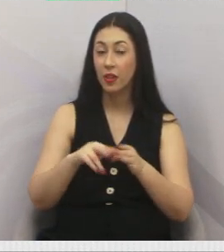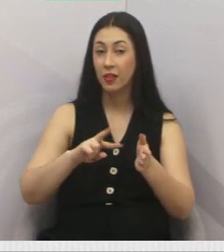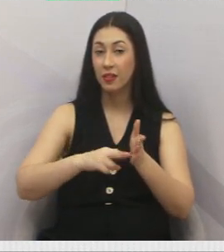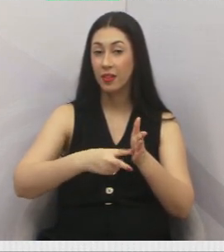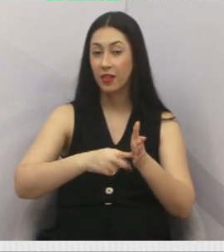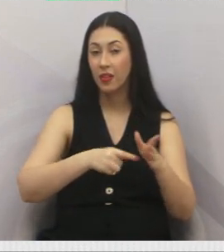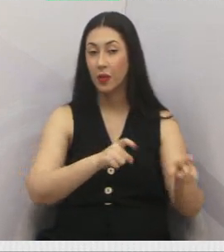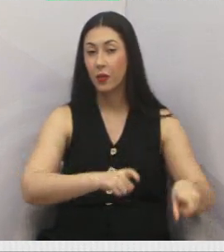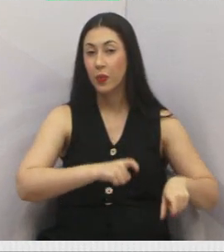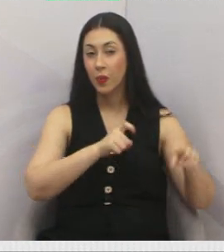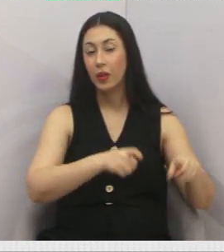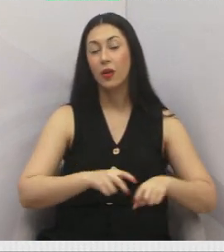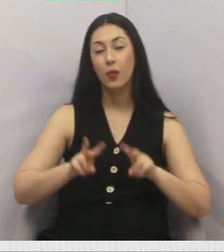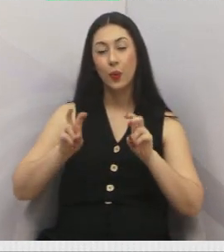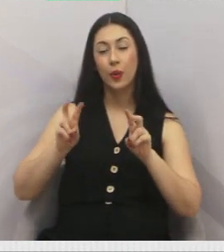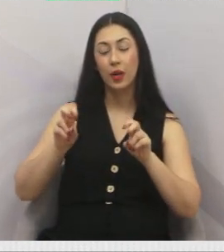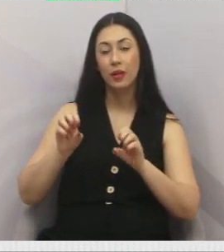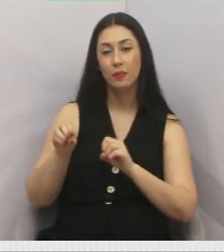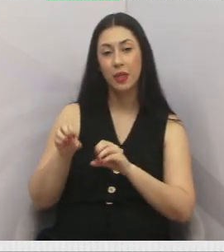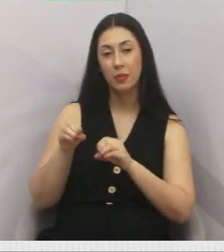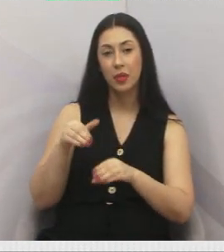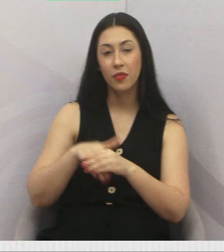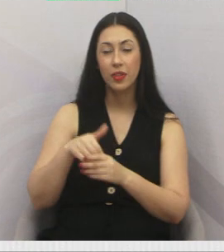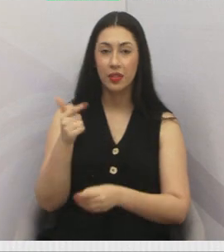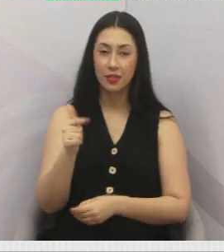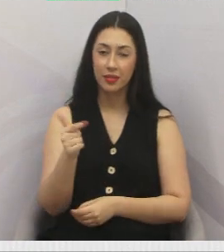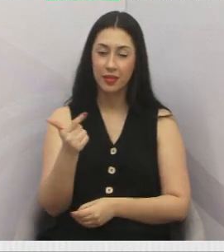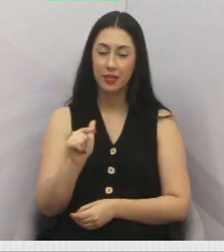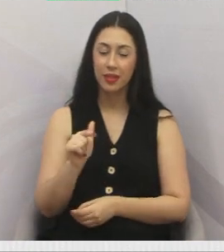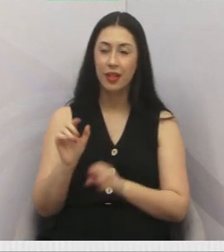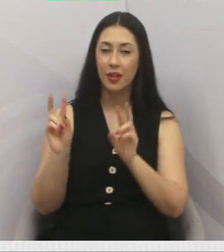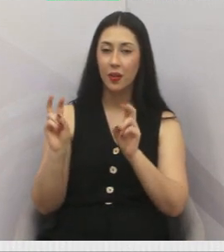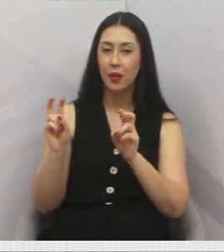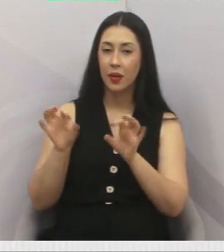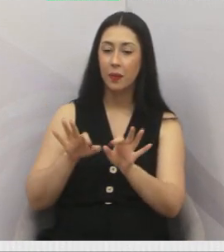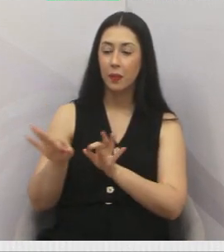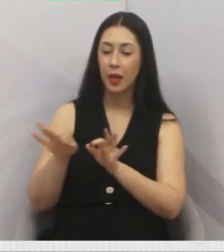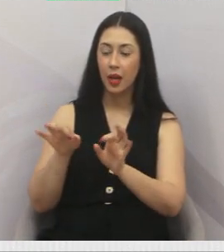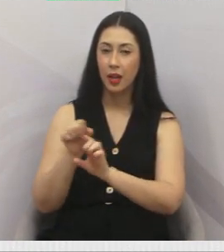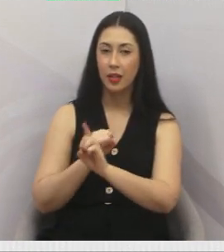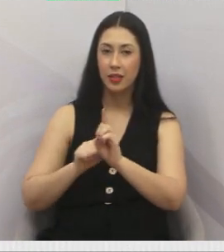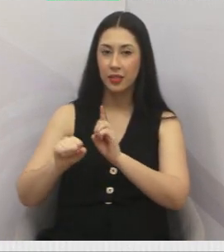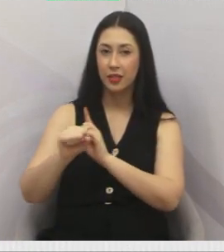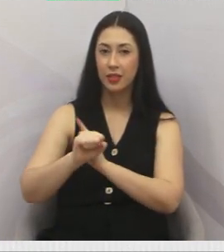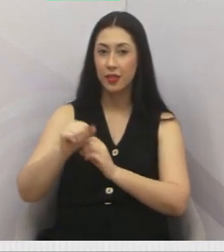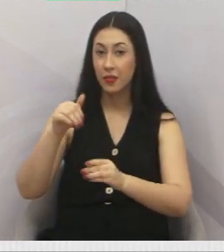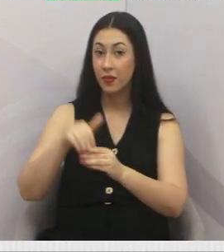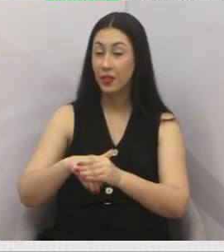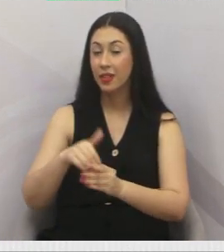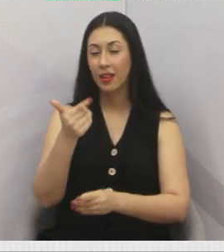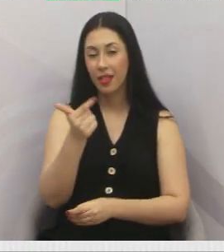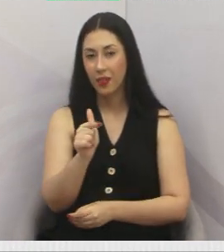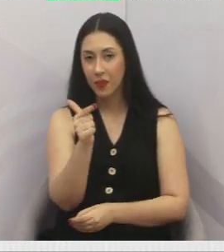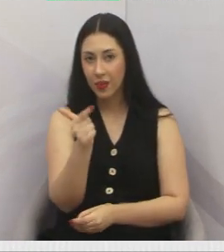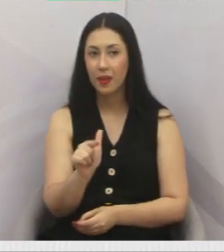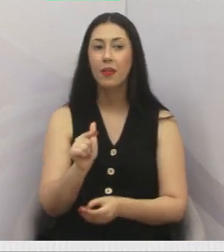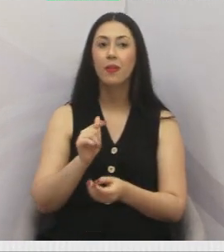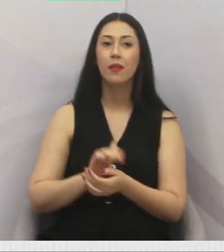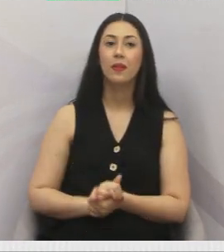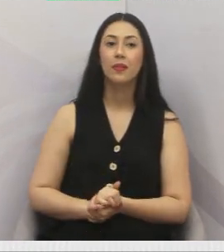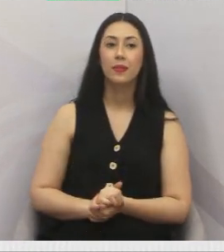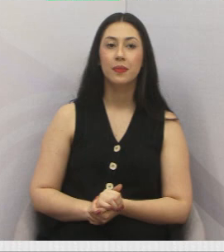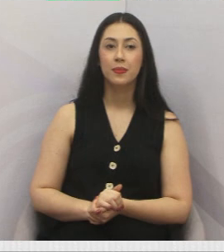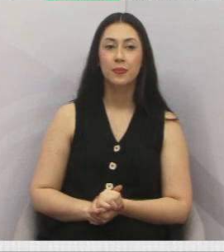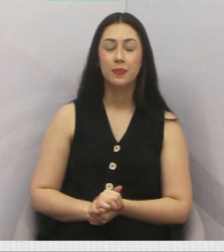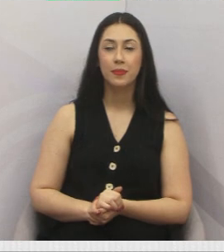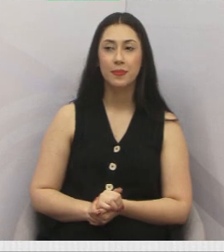Rural. Segmento Entidades Acadêmicas, voto em branco. Segmento Organização da Sociedade Civil, voto em branco. Próximo